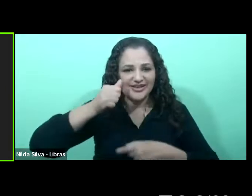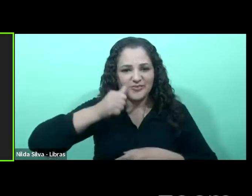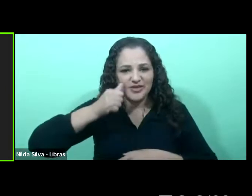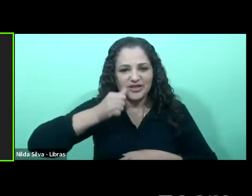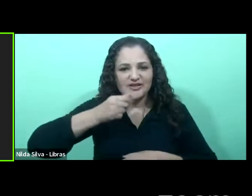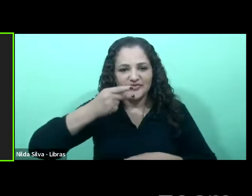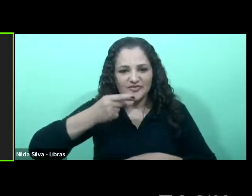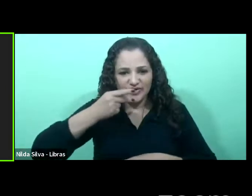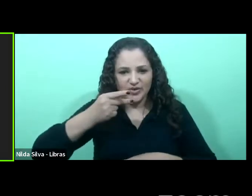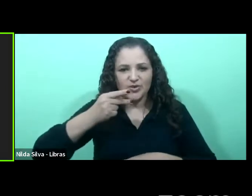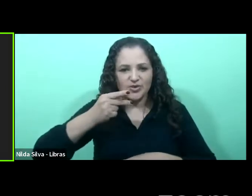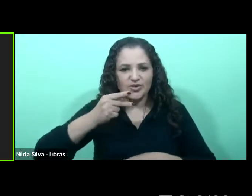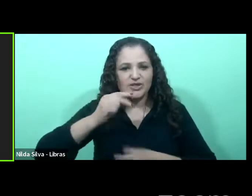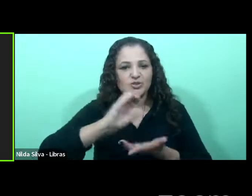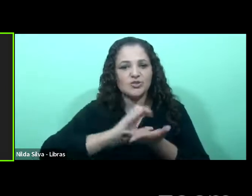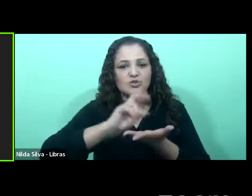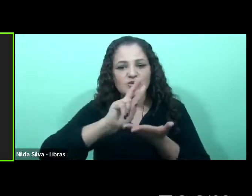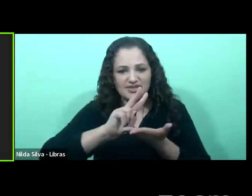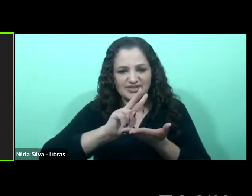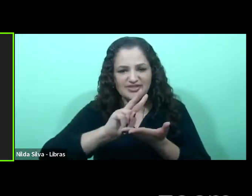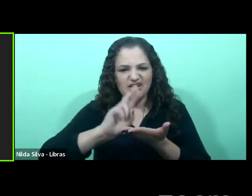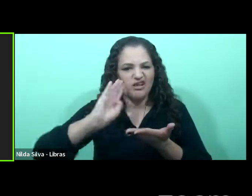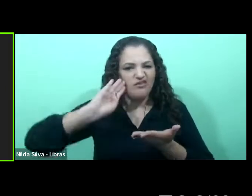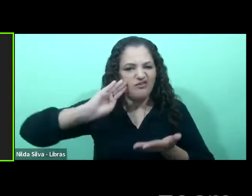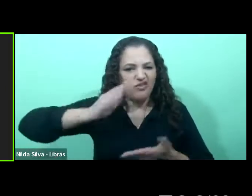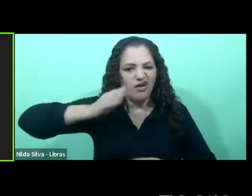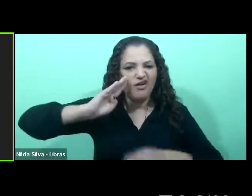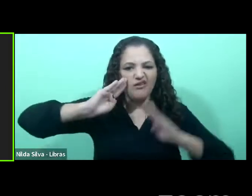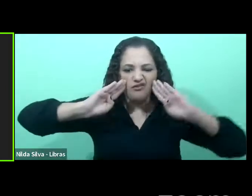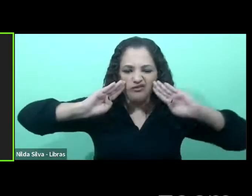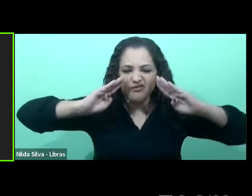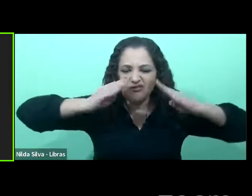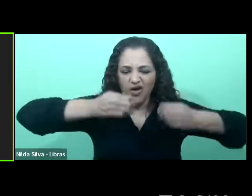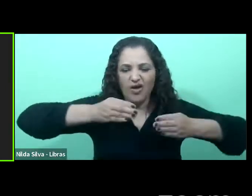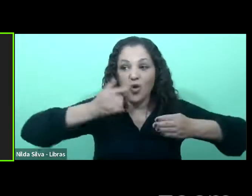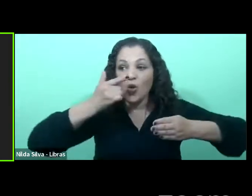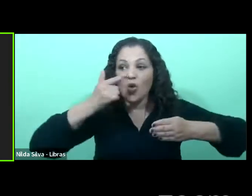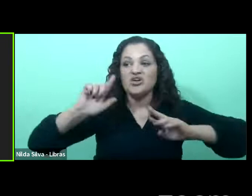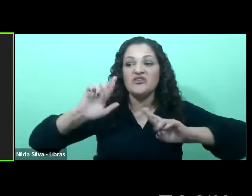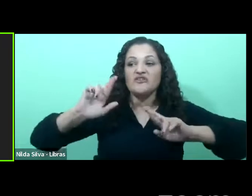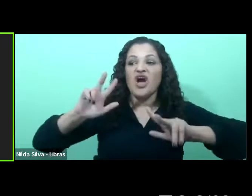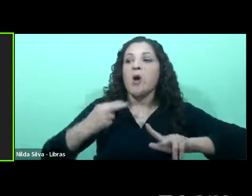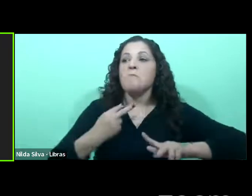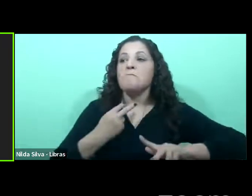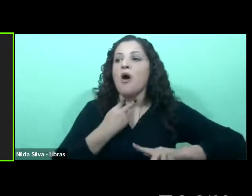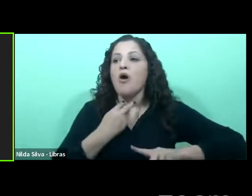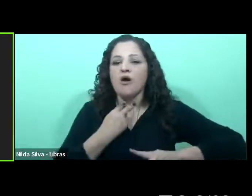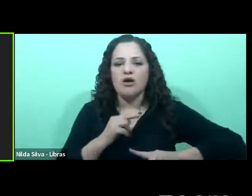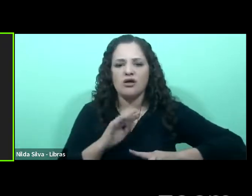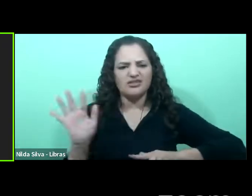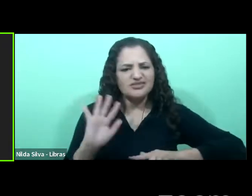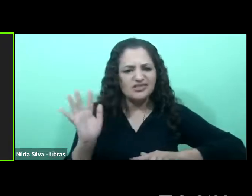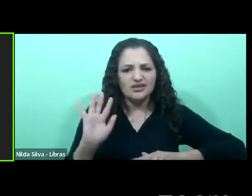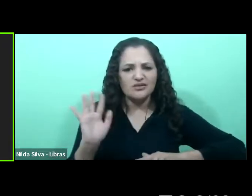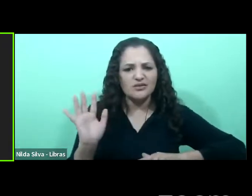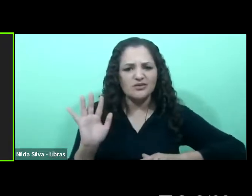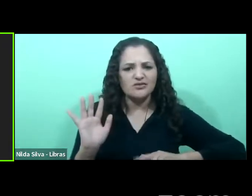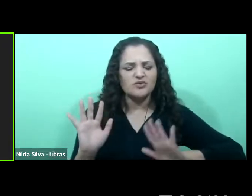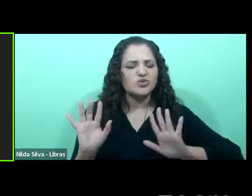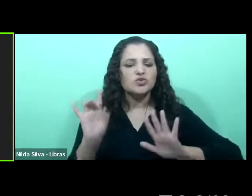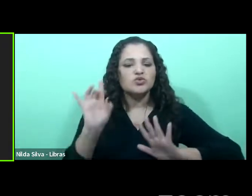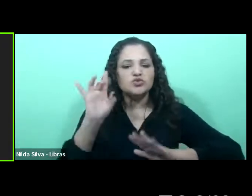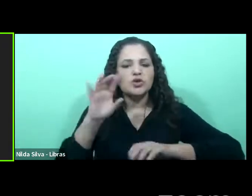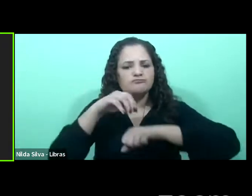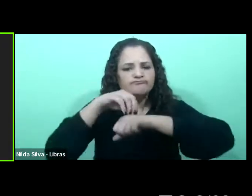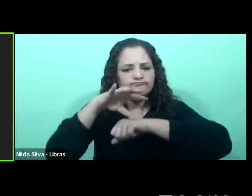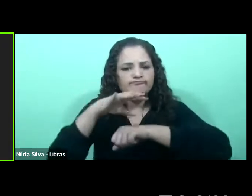do currículo, e nós não ficarmos também engessados, né? Nós não ficarmos engessados. É só um adendo aí,